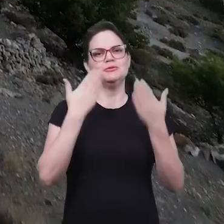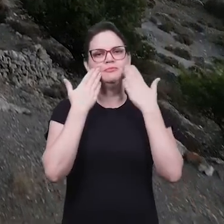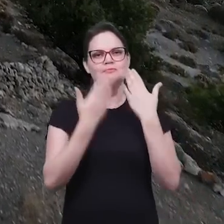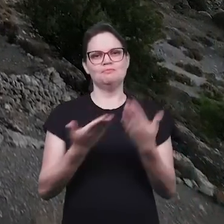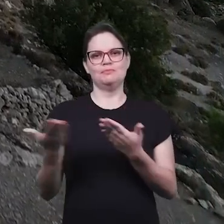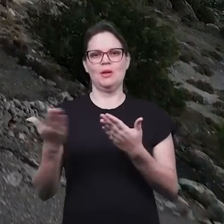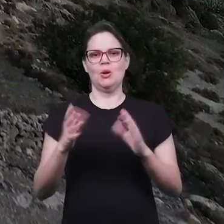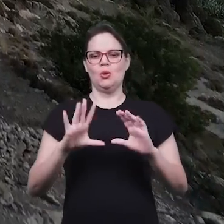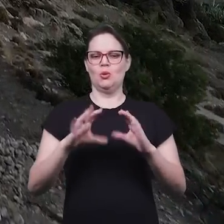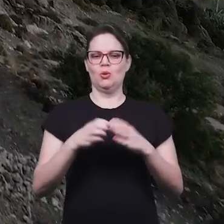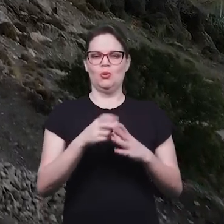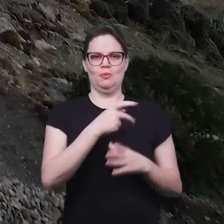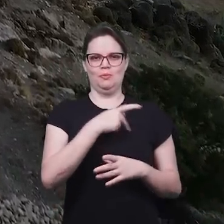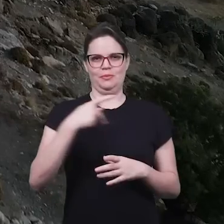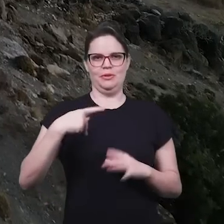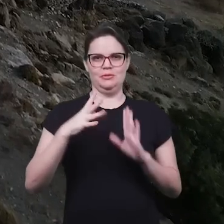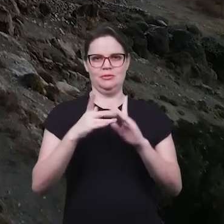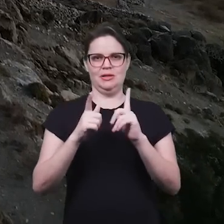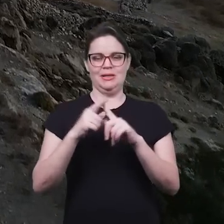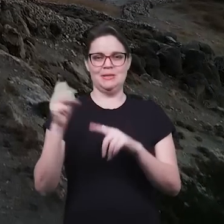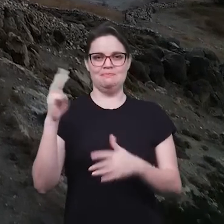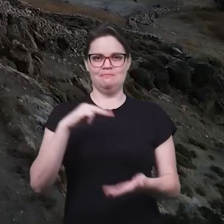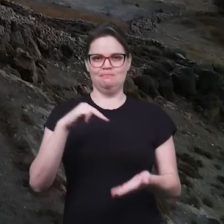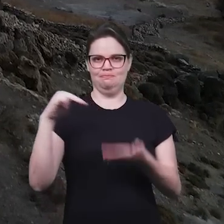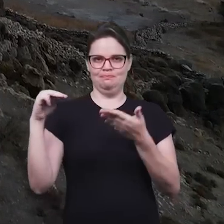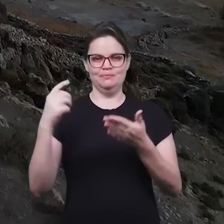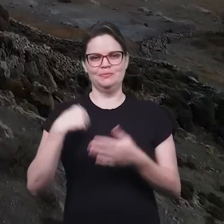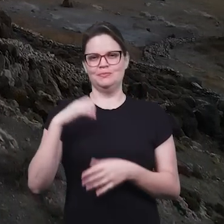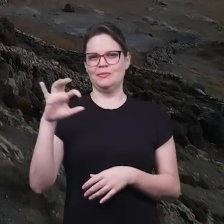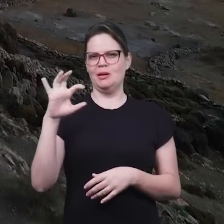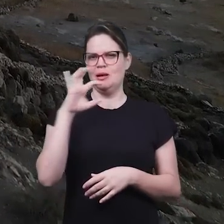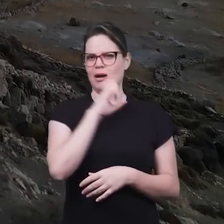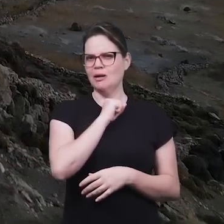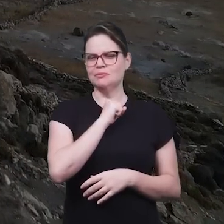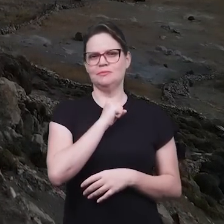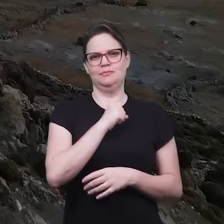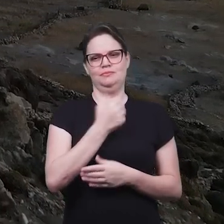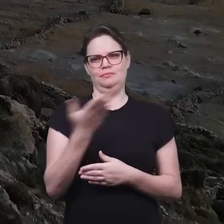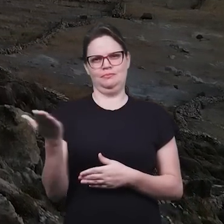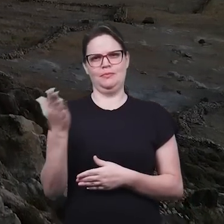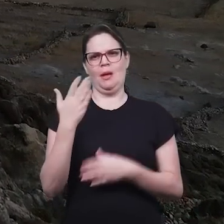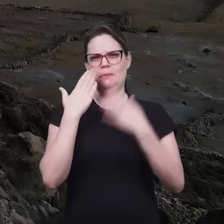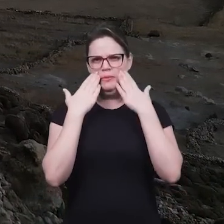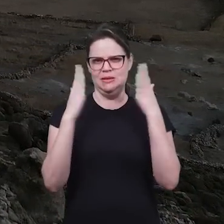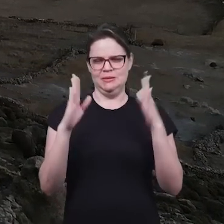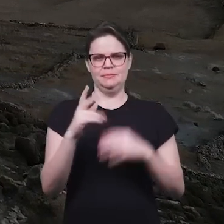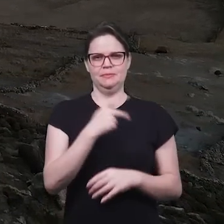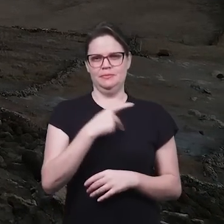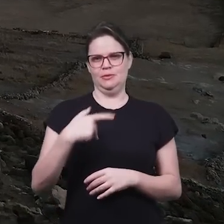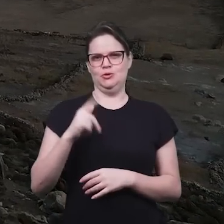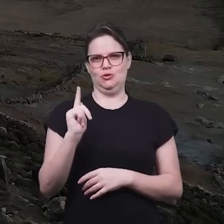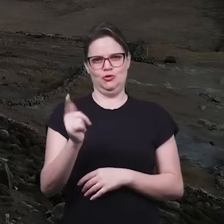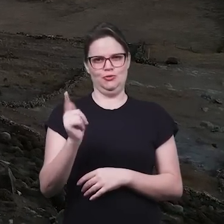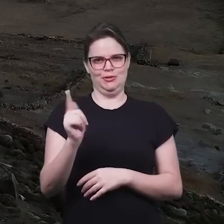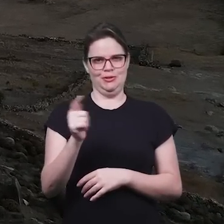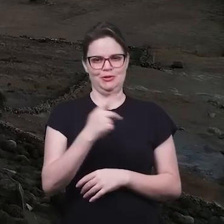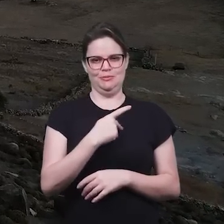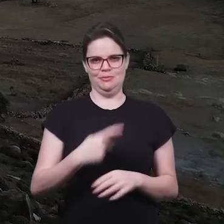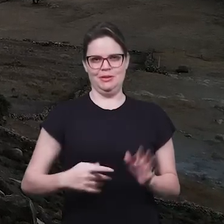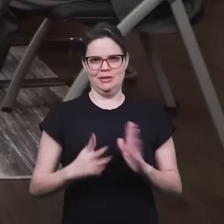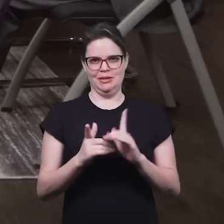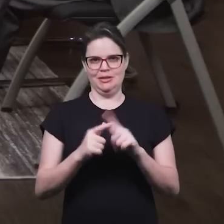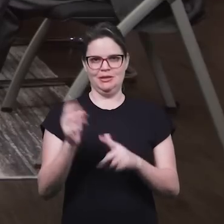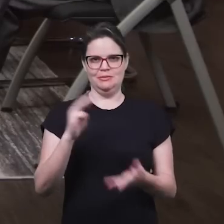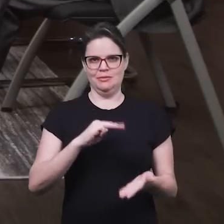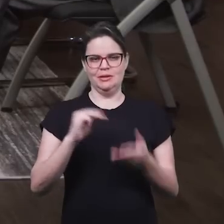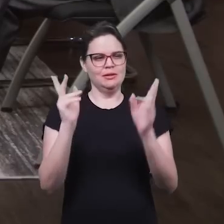pastores que estamos com um grupo de pastores aqui da Igreja Cristã Maranata. Eu vou rapidamente apresentar o pastor Gedeu Tigueiros, que é o presidente da Igreja Cristã Maranata.